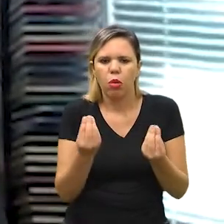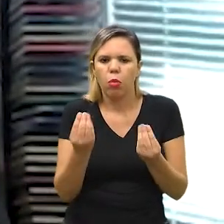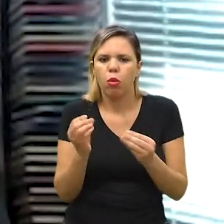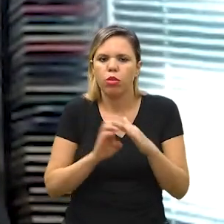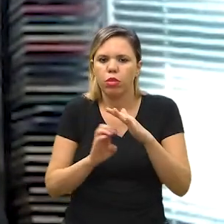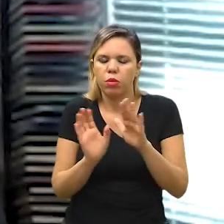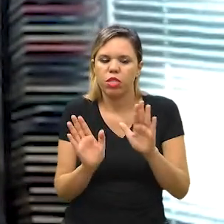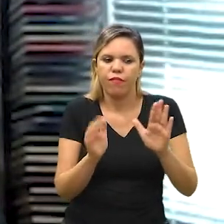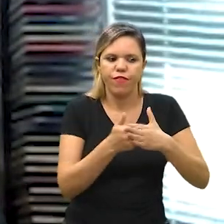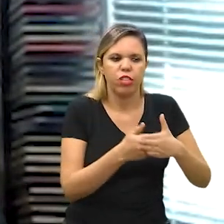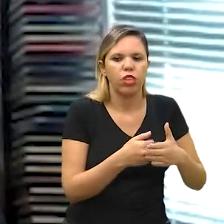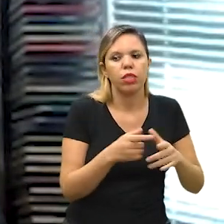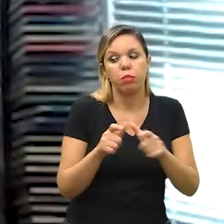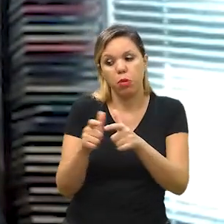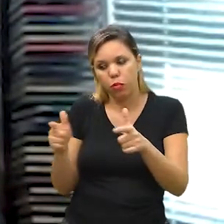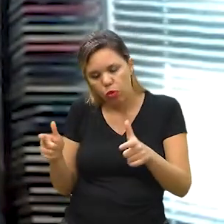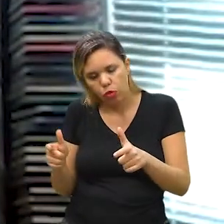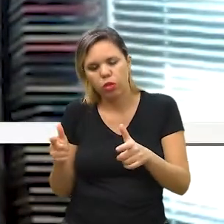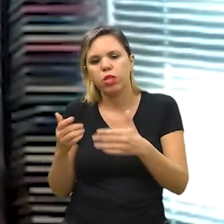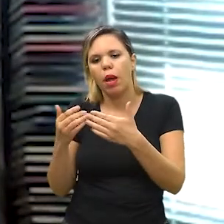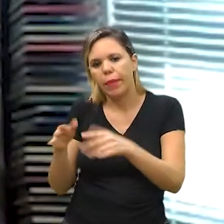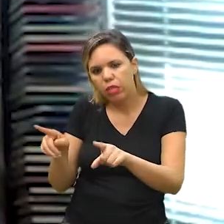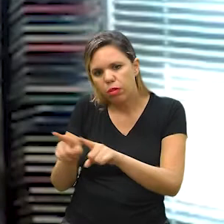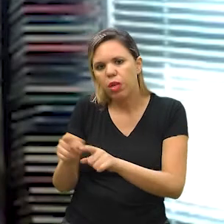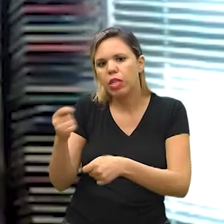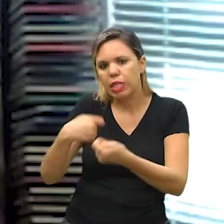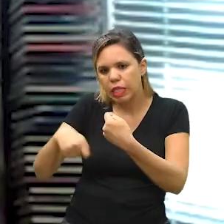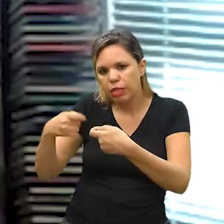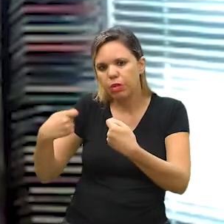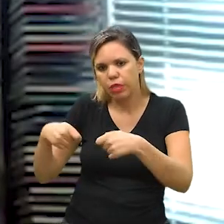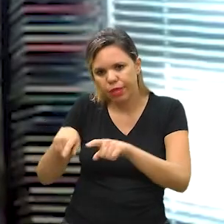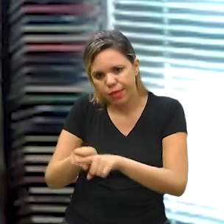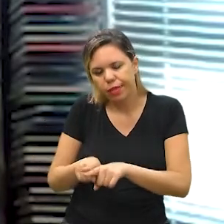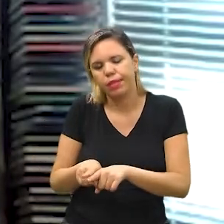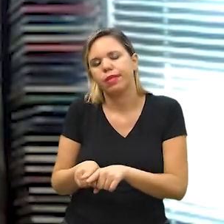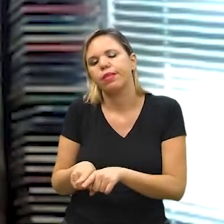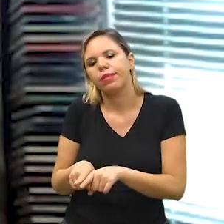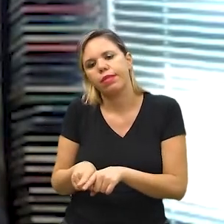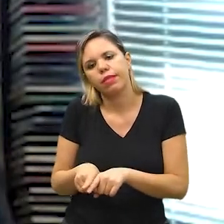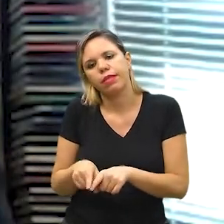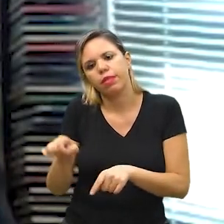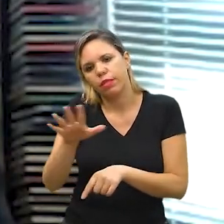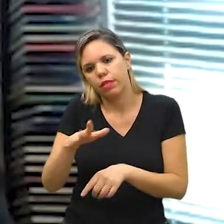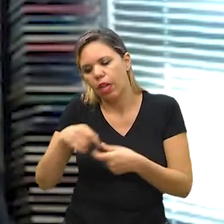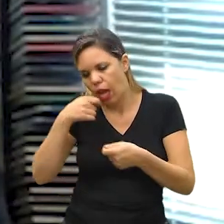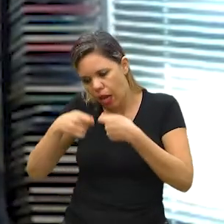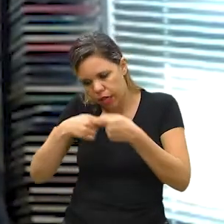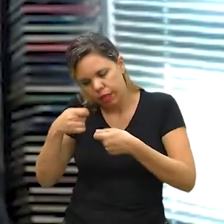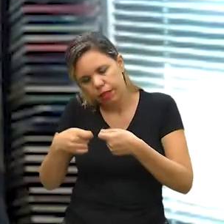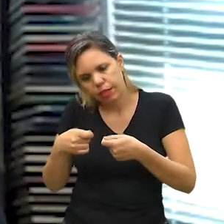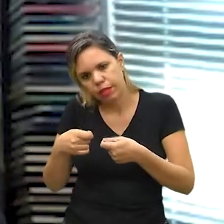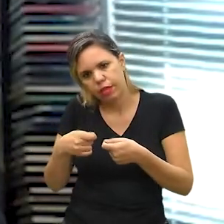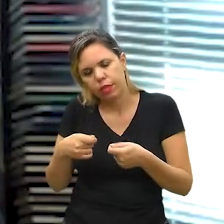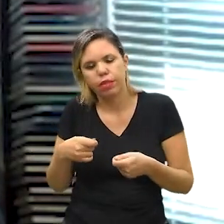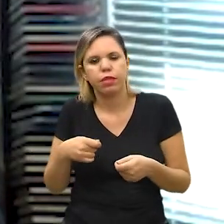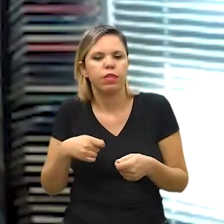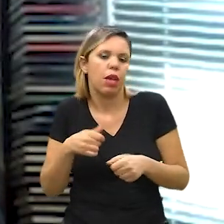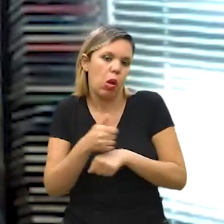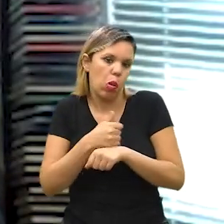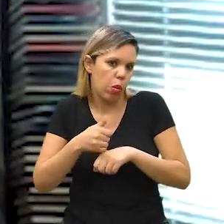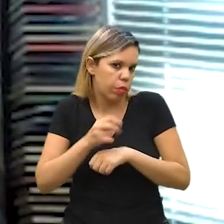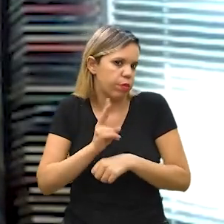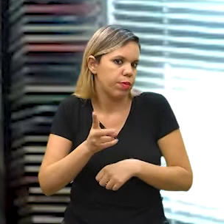empresas fecharam, mas muitas abriram tanto por oportunidade quanto por necessidade. E a área da alimentação é